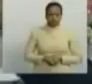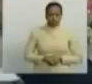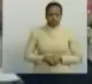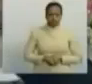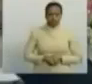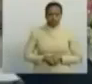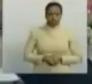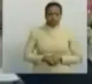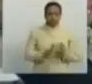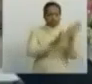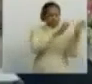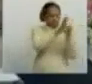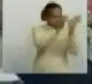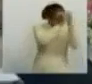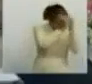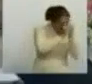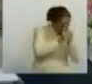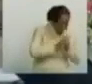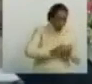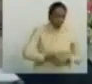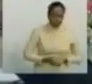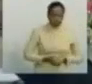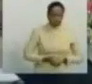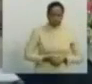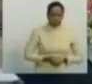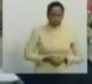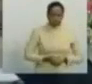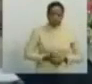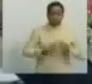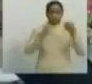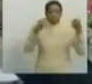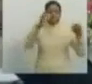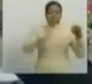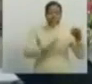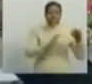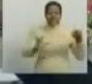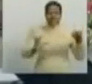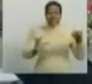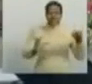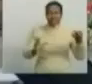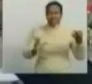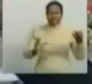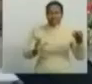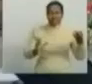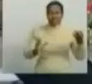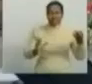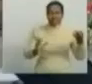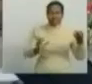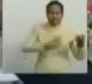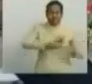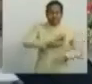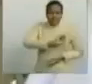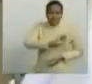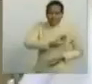Jesus Cristo e que se não se pronunciam, tudo com medo.